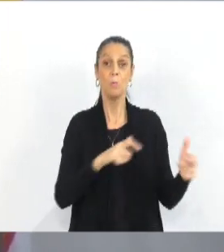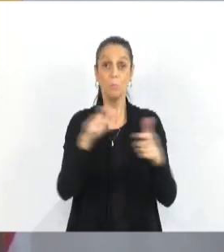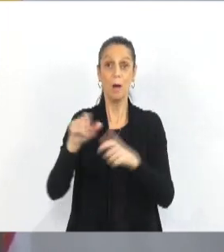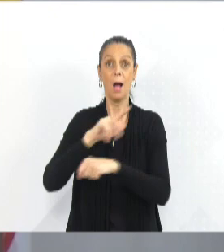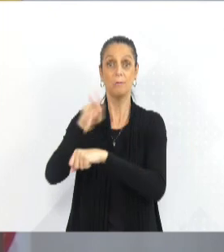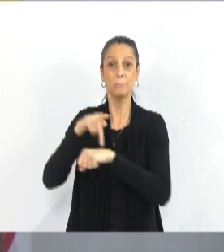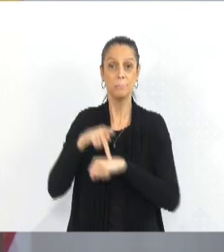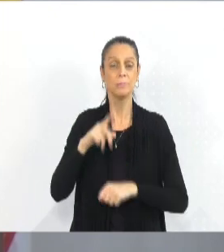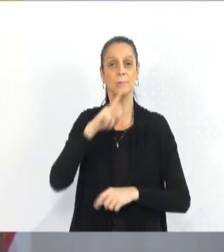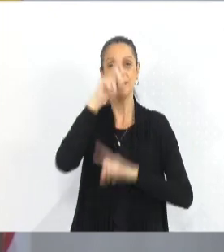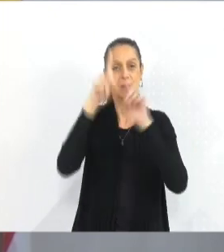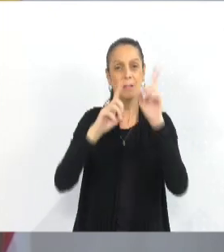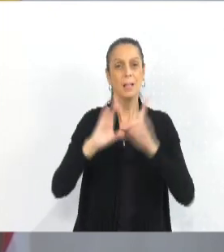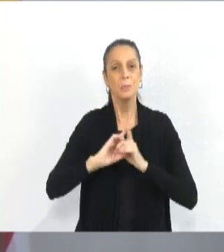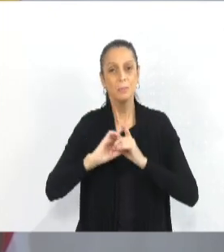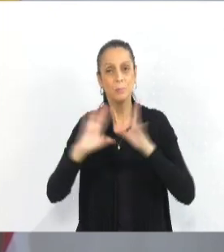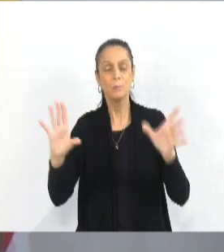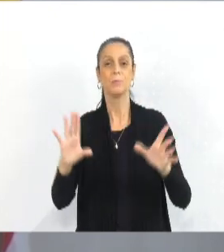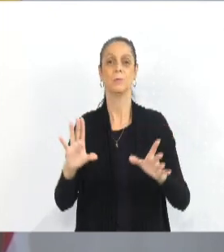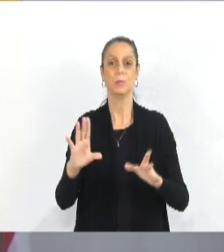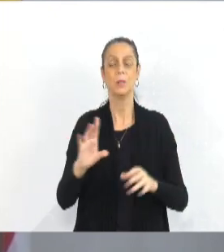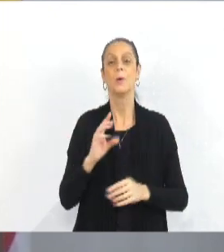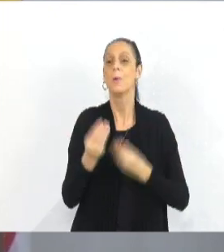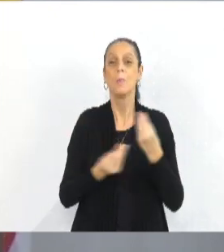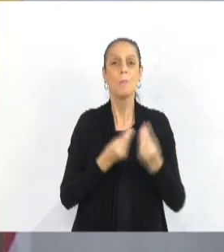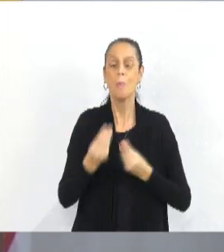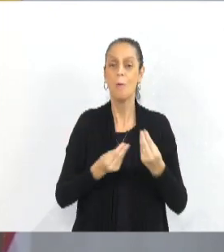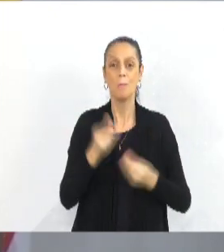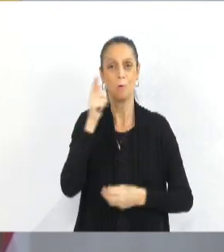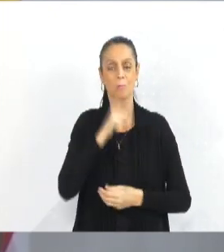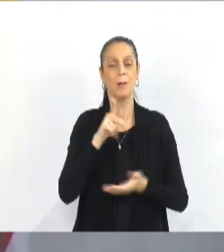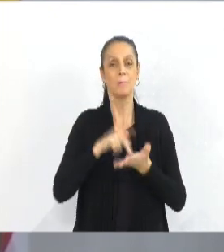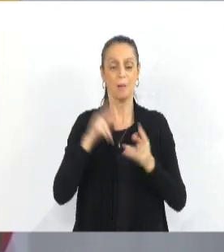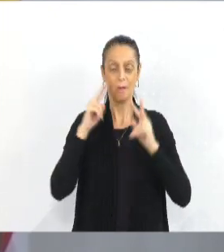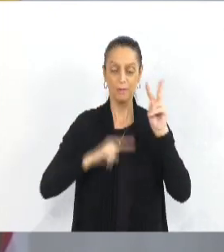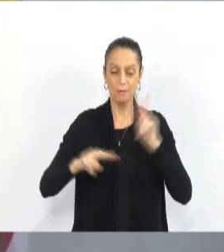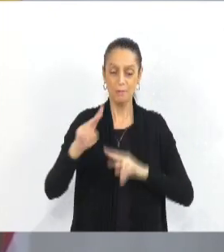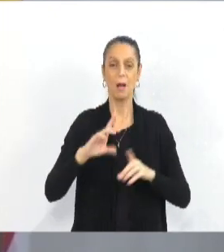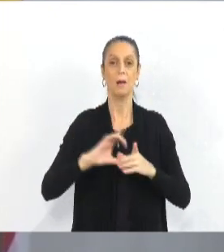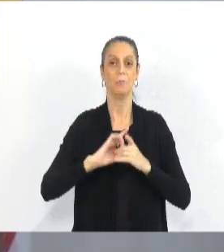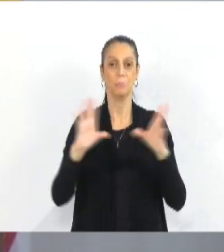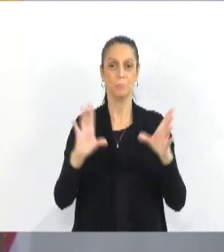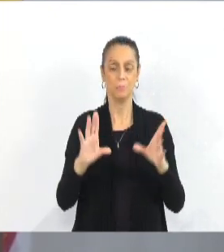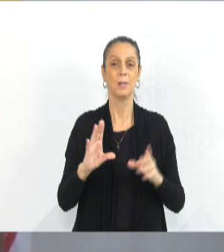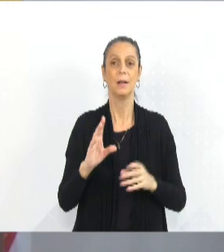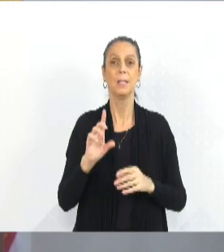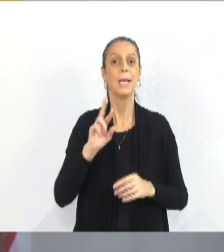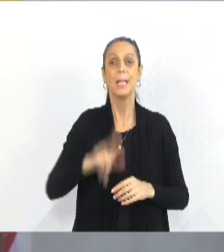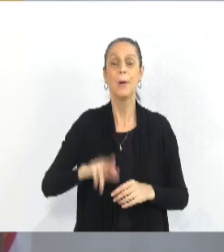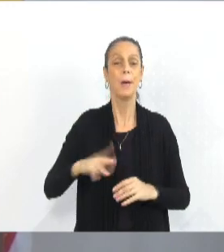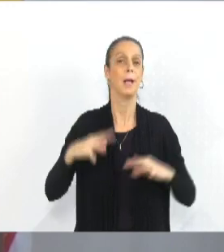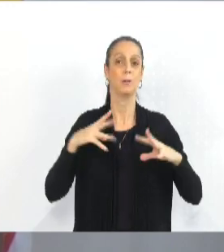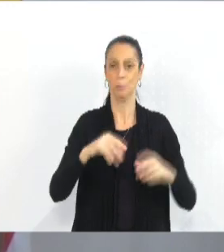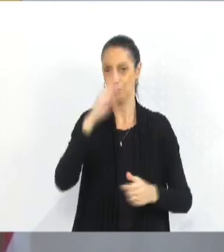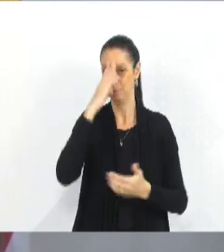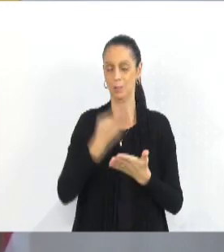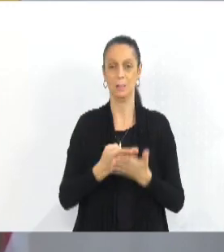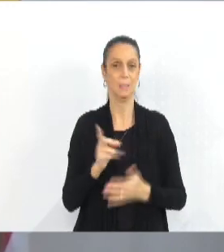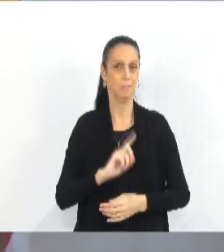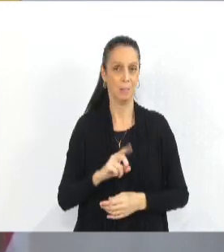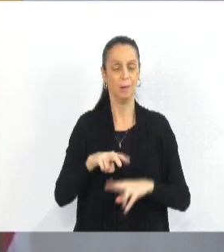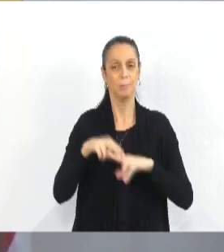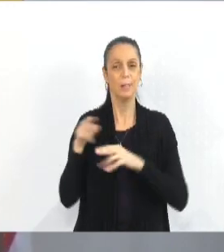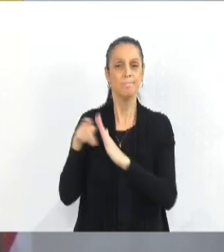ideias democráticas não as preserva dos recuos e que a razão democrática não é o credo de toda a humanidade. Diante dessas